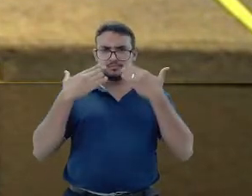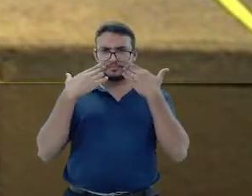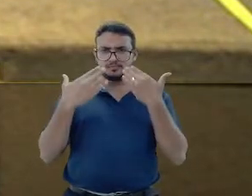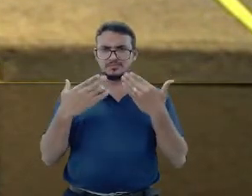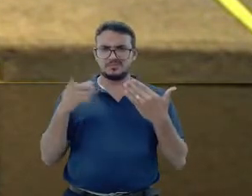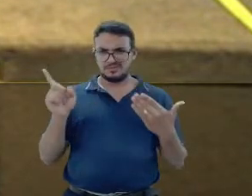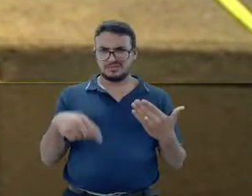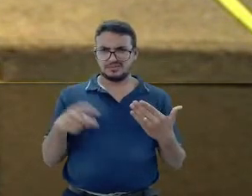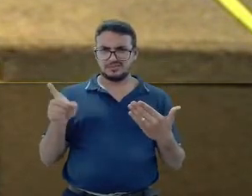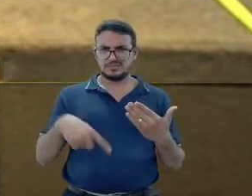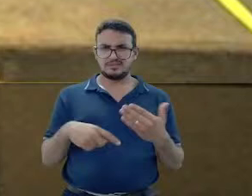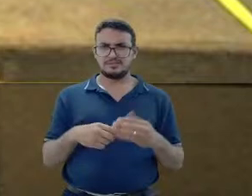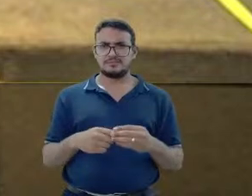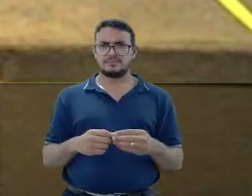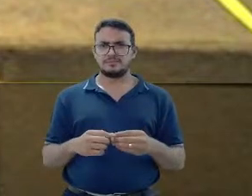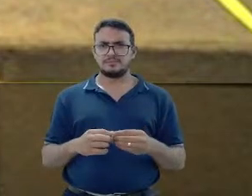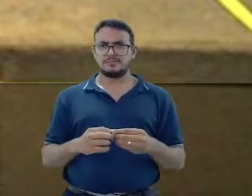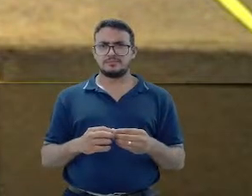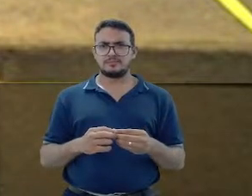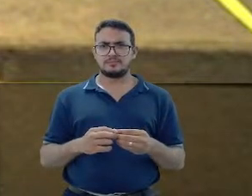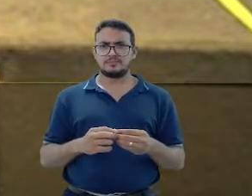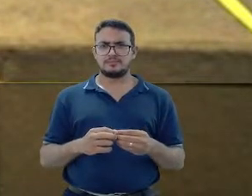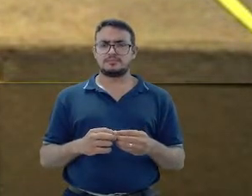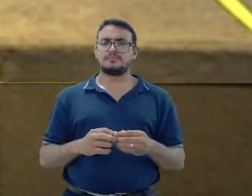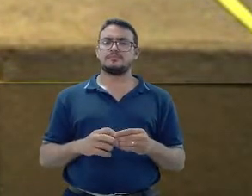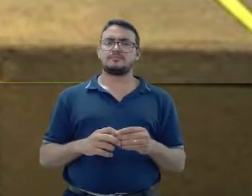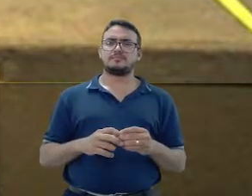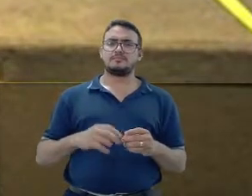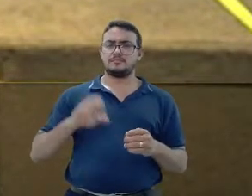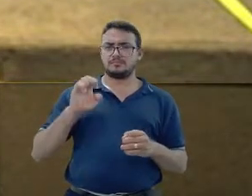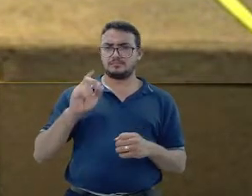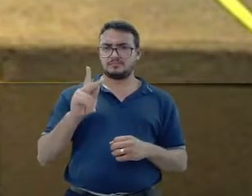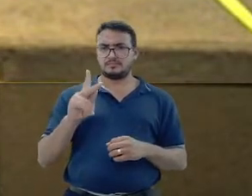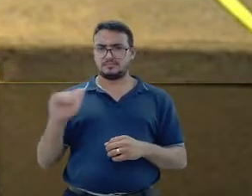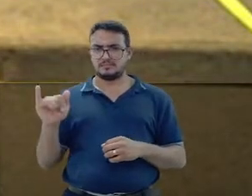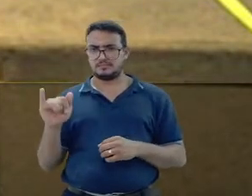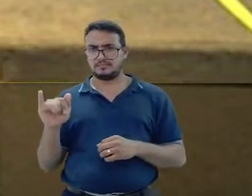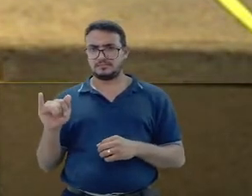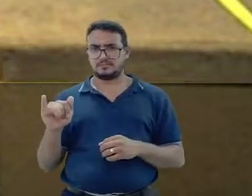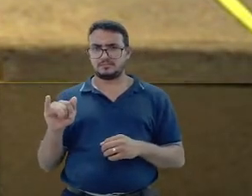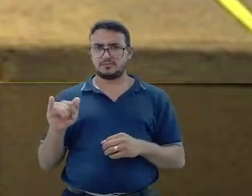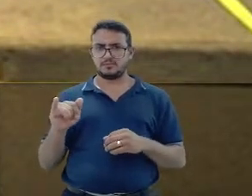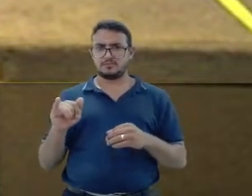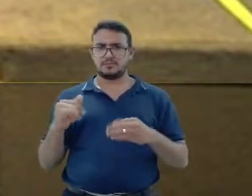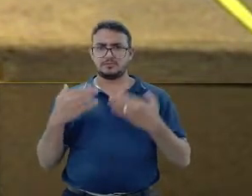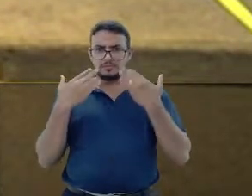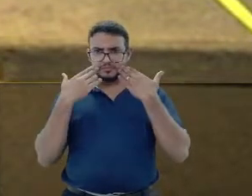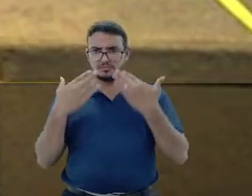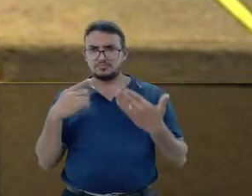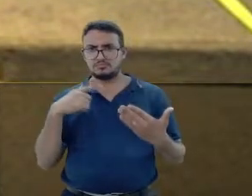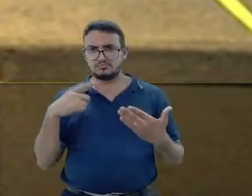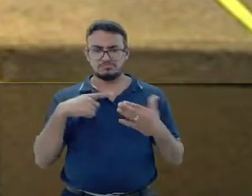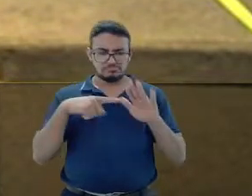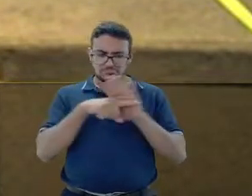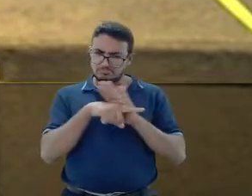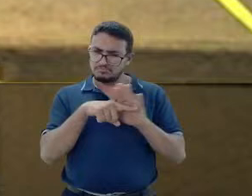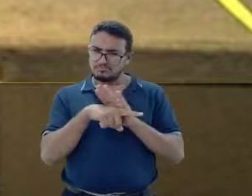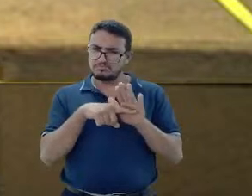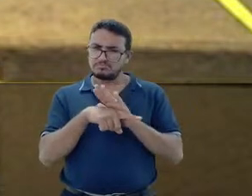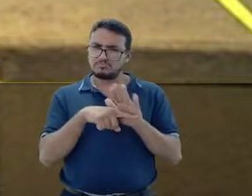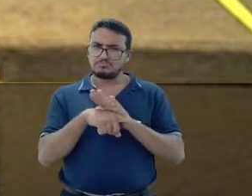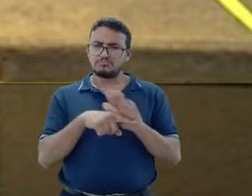efetivo o EPI, né, e não houve demonstração também de efetiva fiscalização em